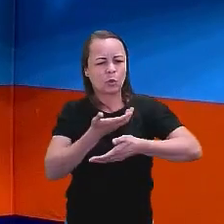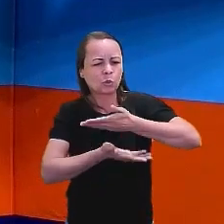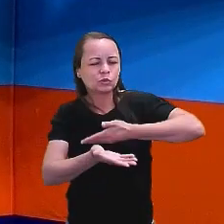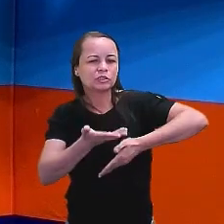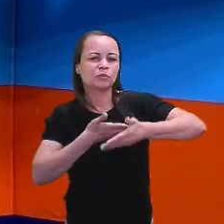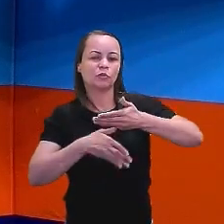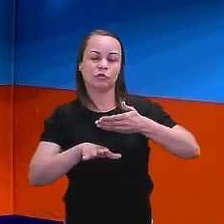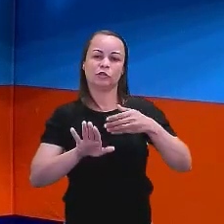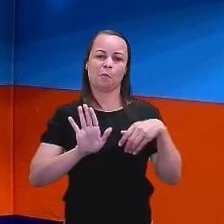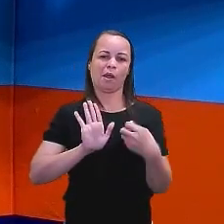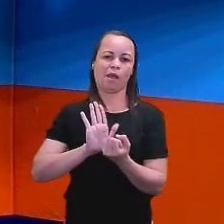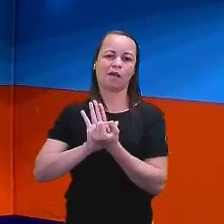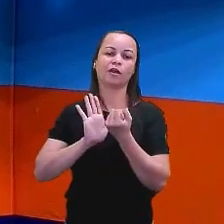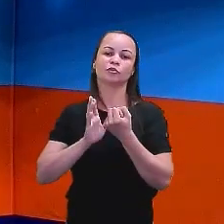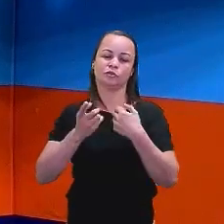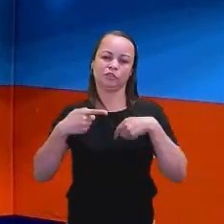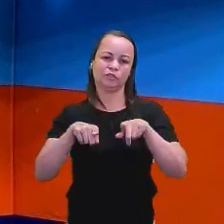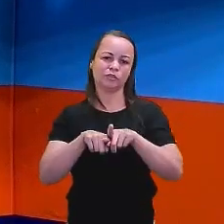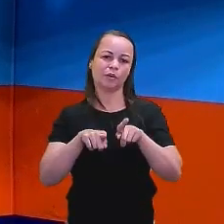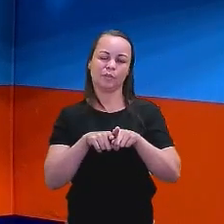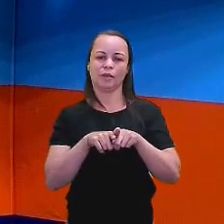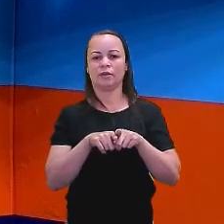outros marcadores que vai